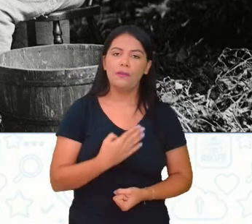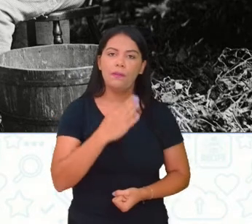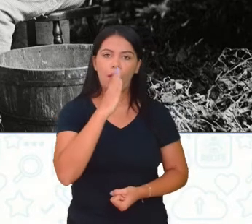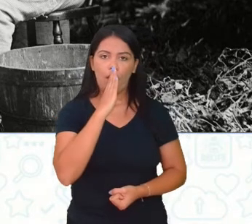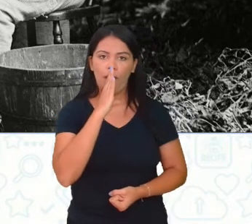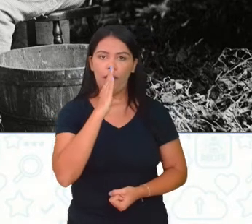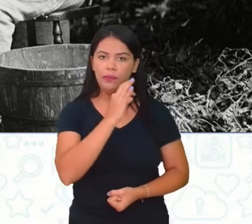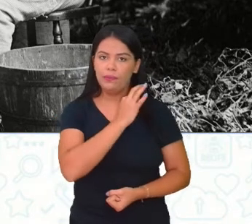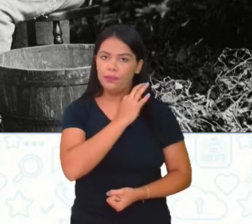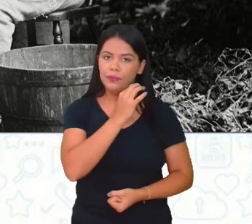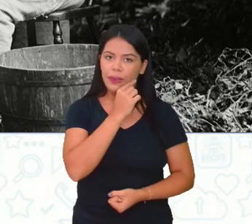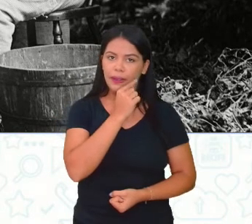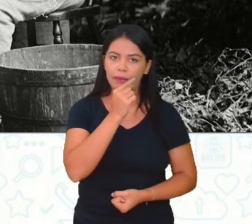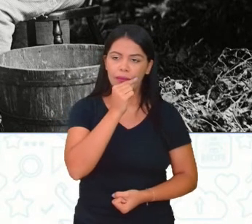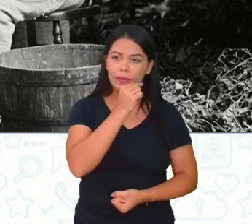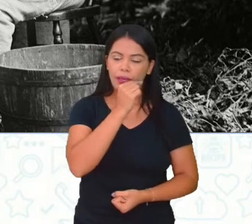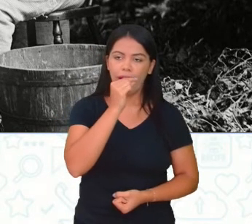gargantas.